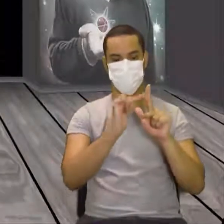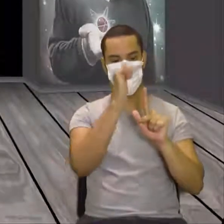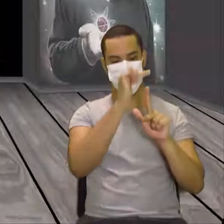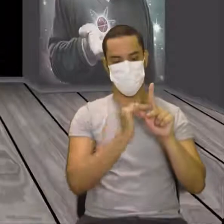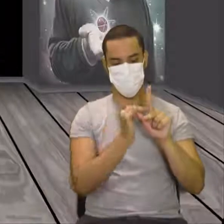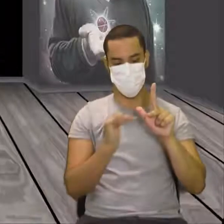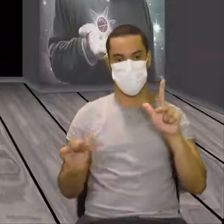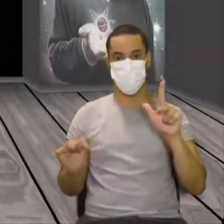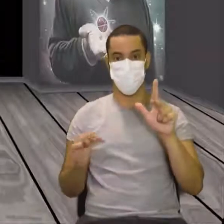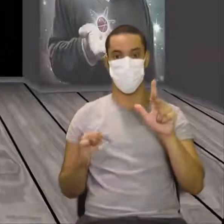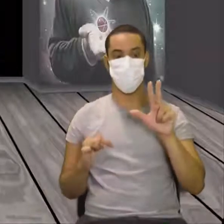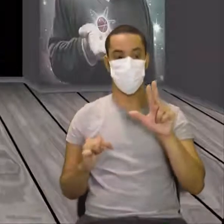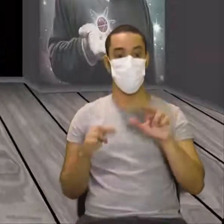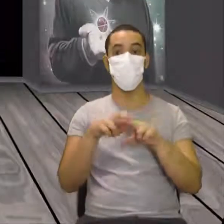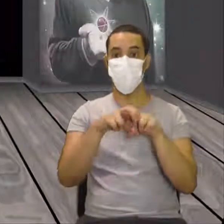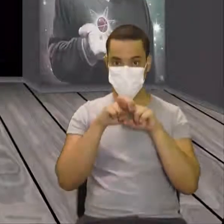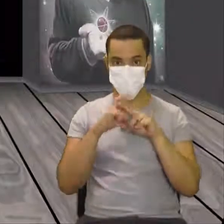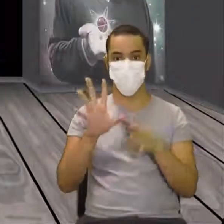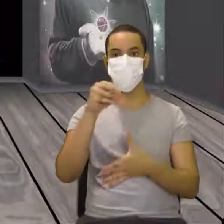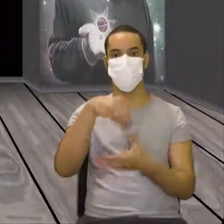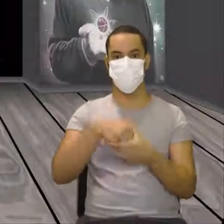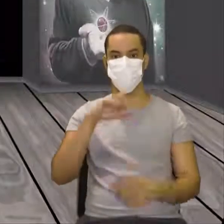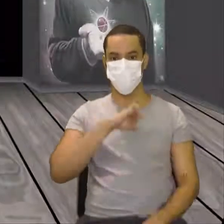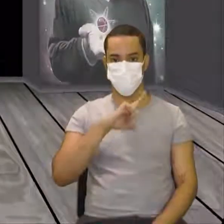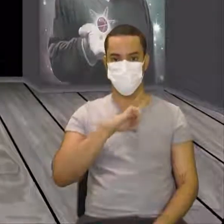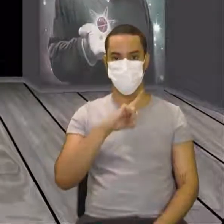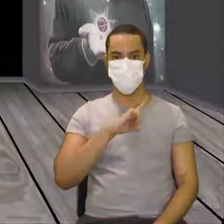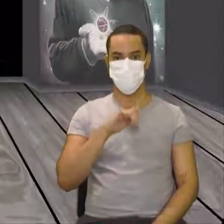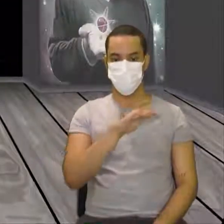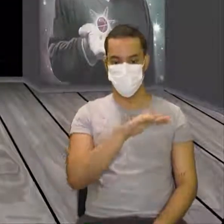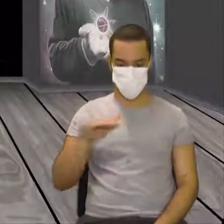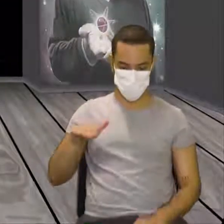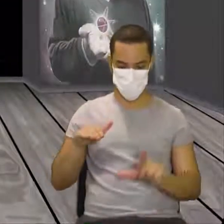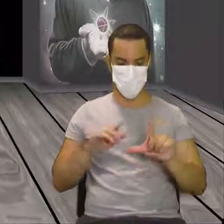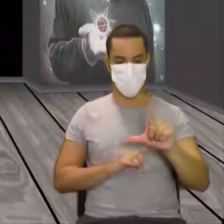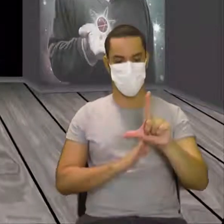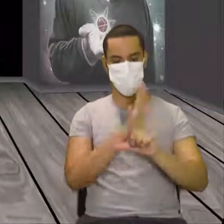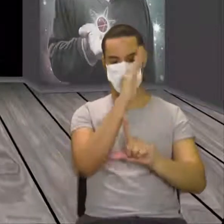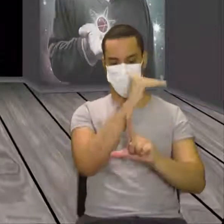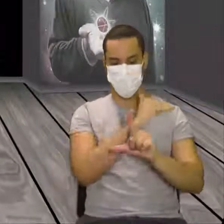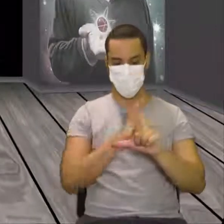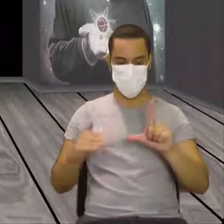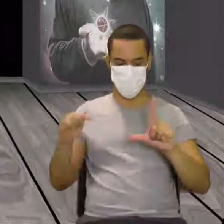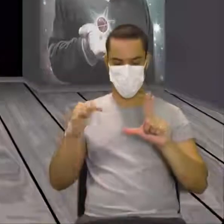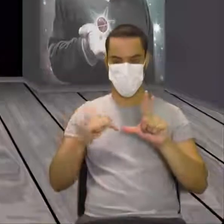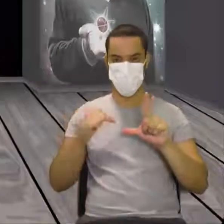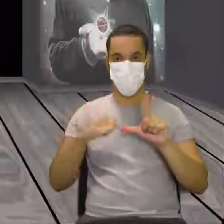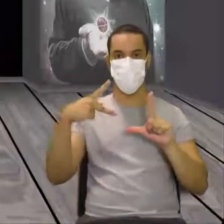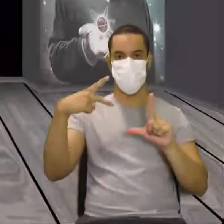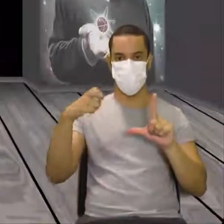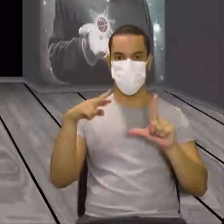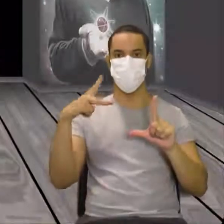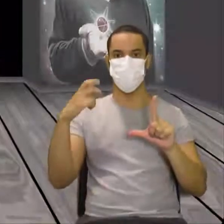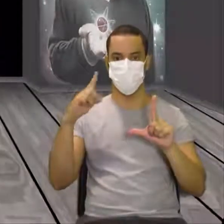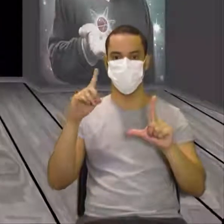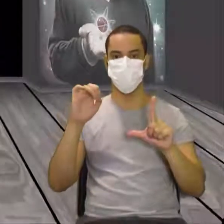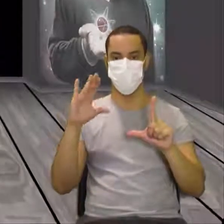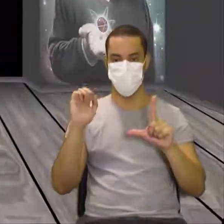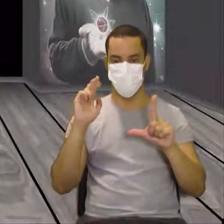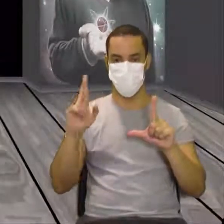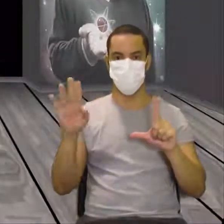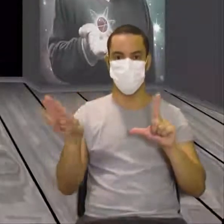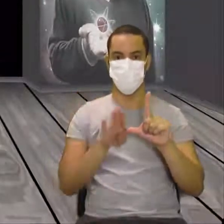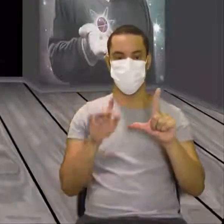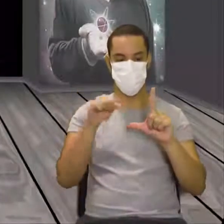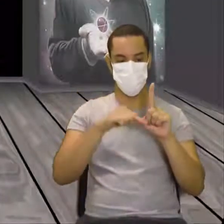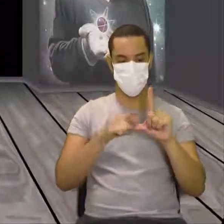campo é perpendicular à velocidade da carga, ou seja, a velocidade ela é perpendicular ao campo, e eu também vou ter aqui, ó, uma